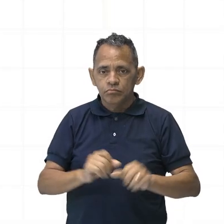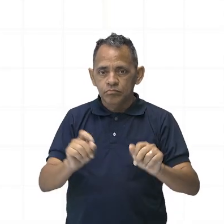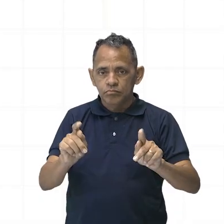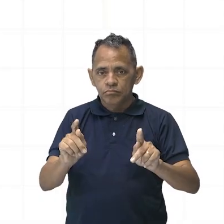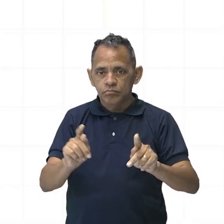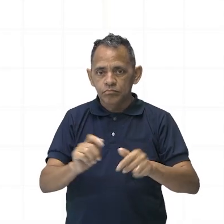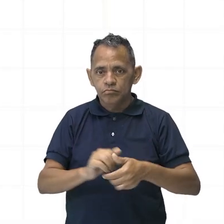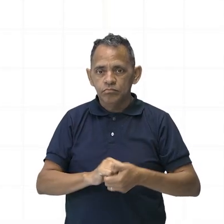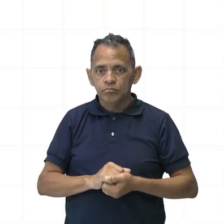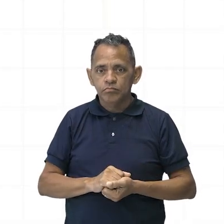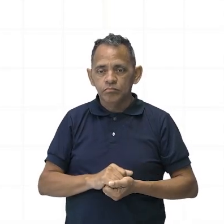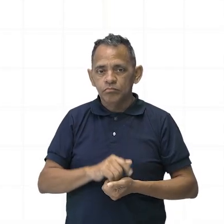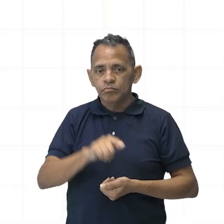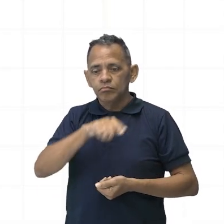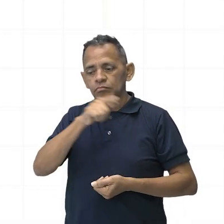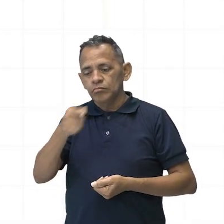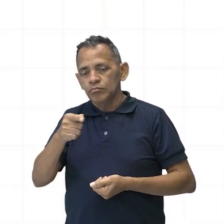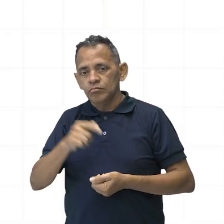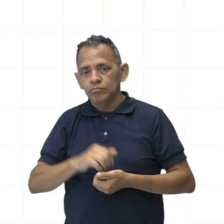Certo? Próxima